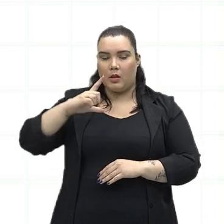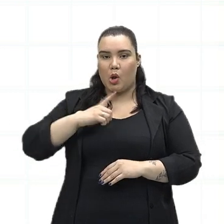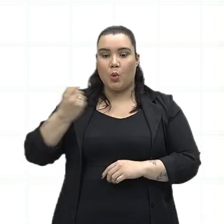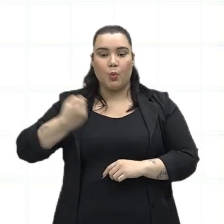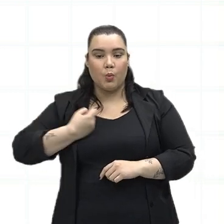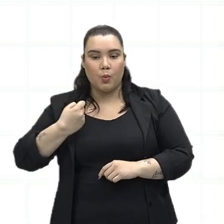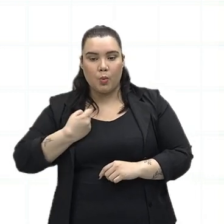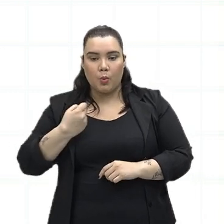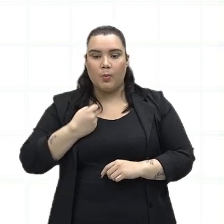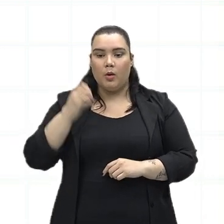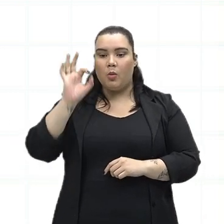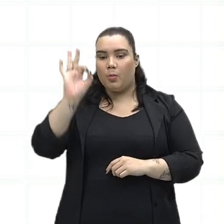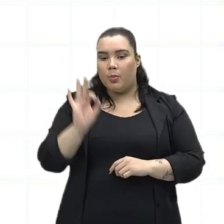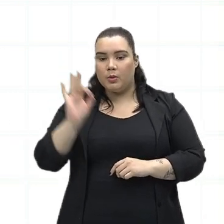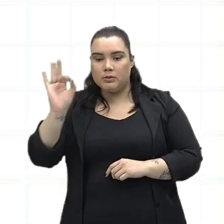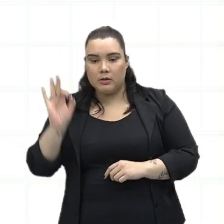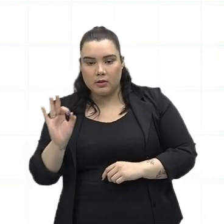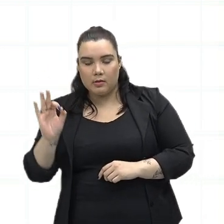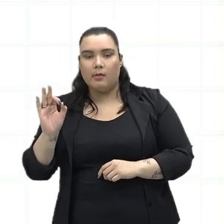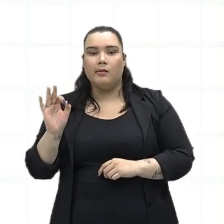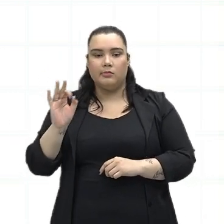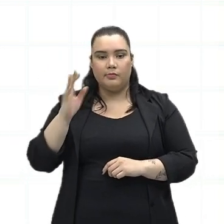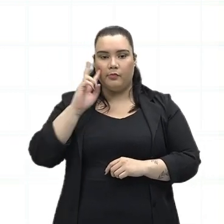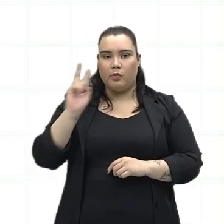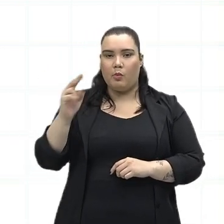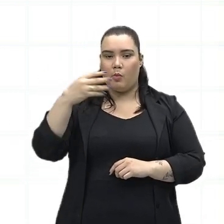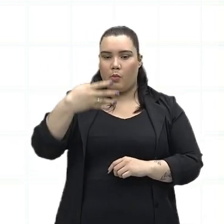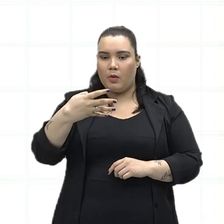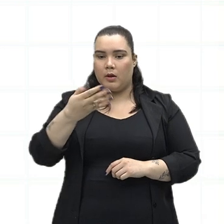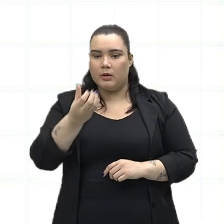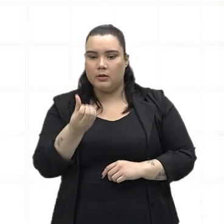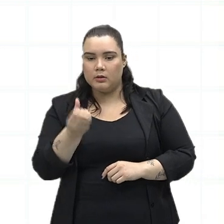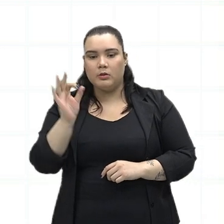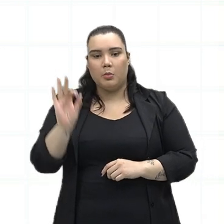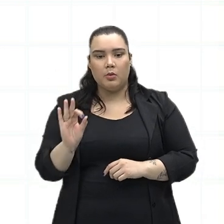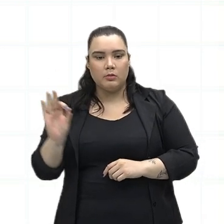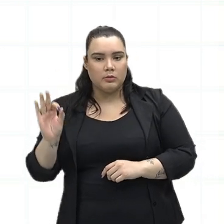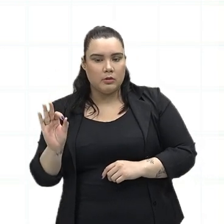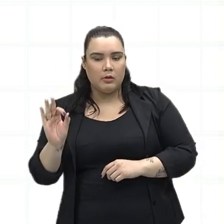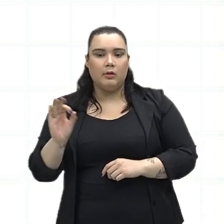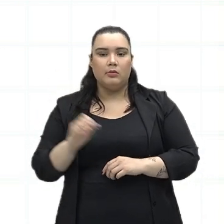porcentagens, numerais, né? Aqui palavras